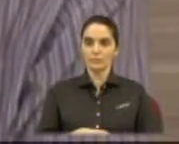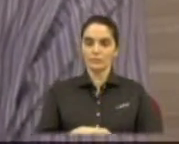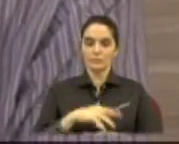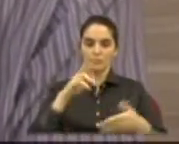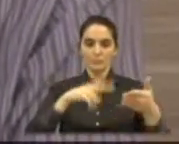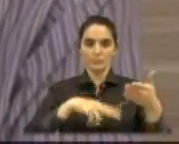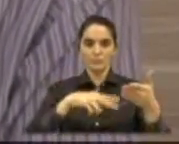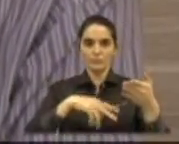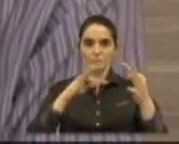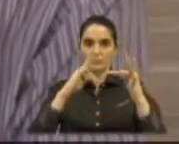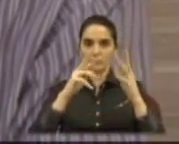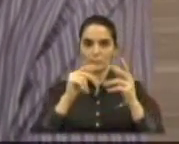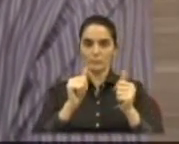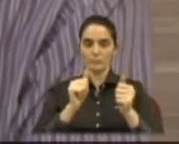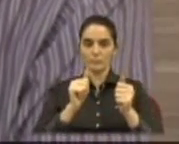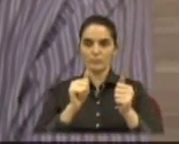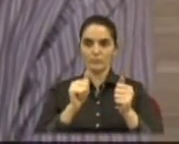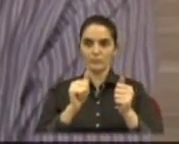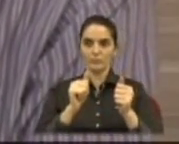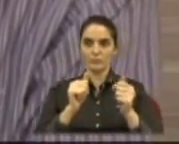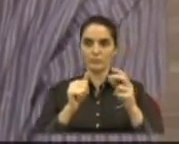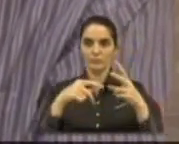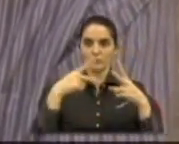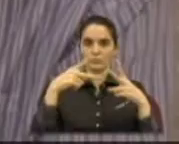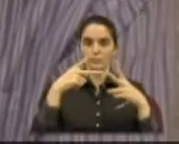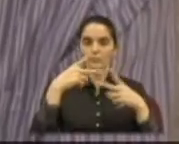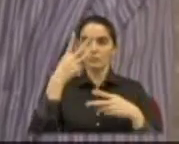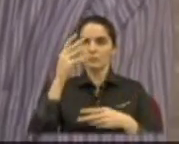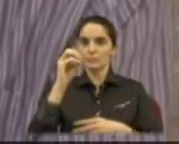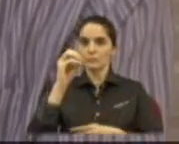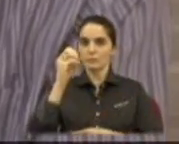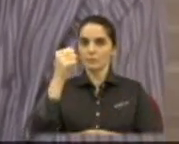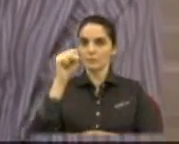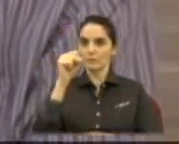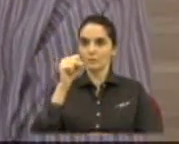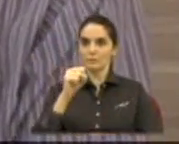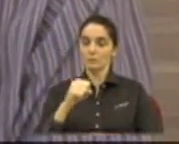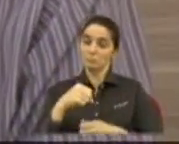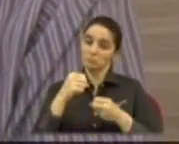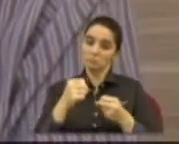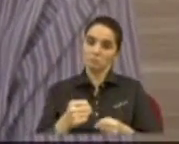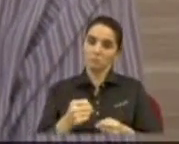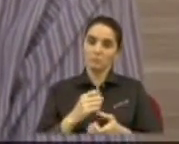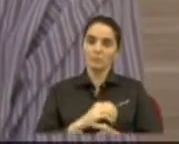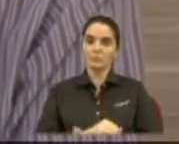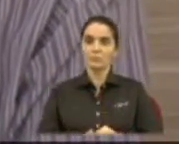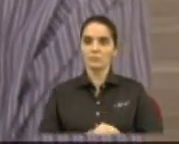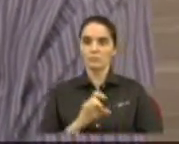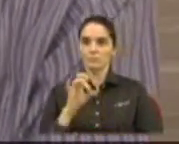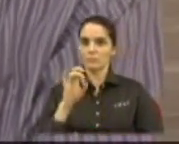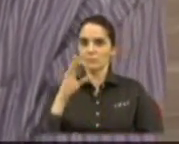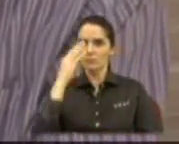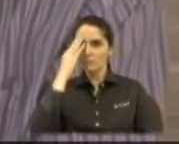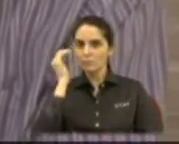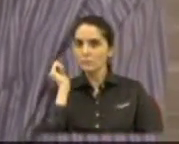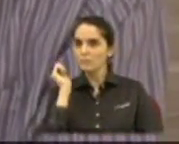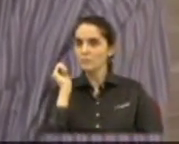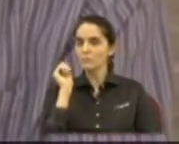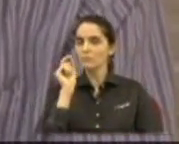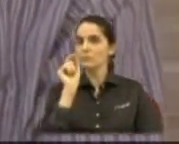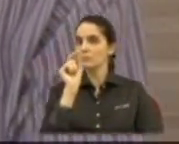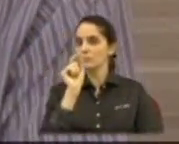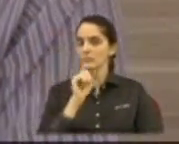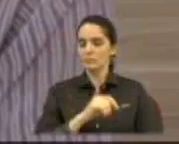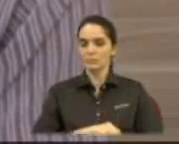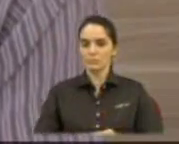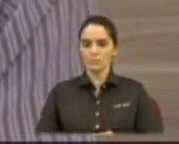ler ela na íntegra. E tem um videozinho de 30 segundos, se fosse possível, para passar. Só para isso, para todo mundo saber qual é o